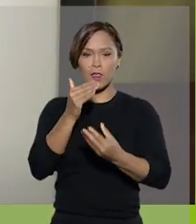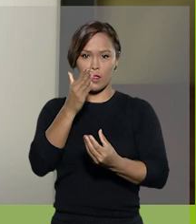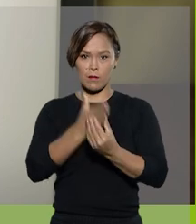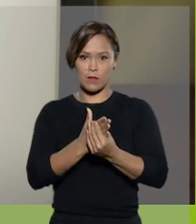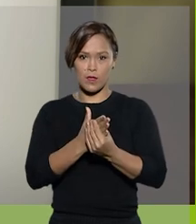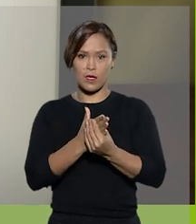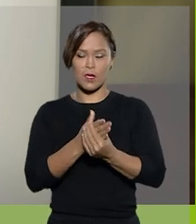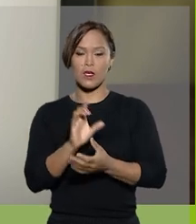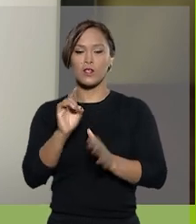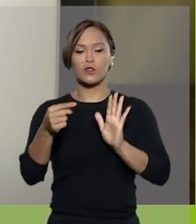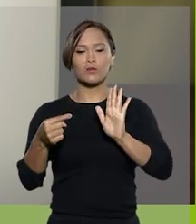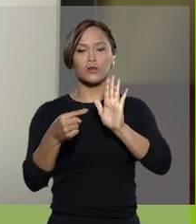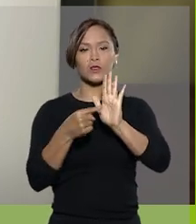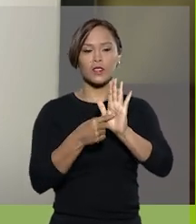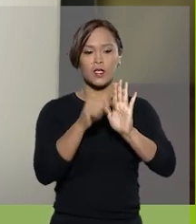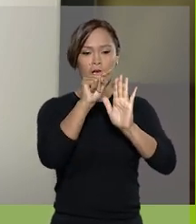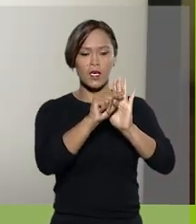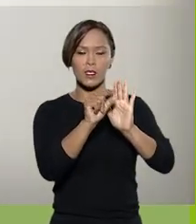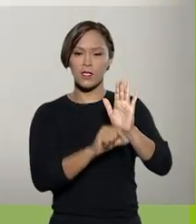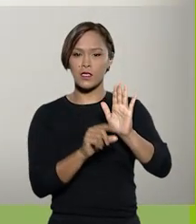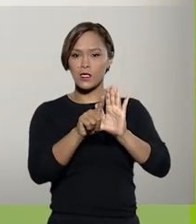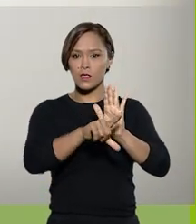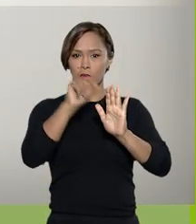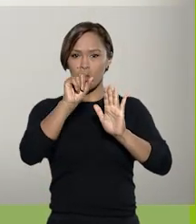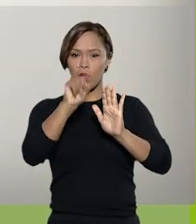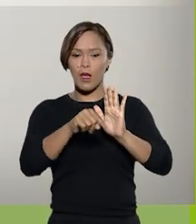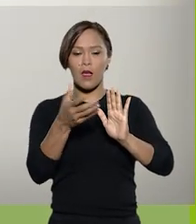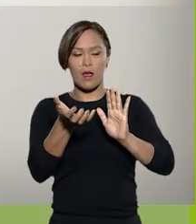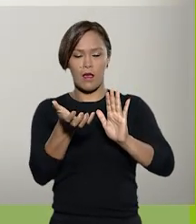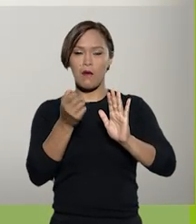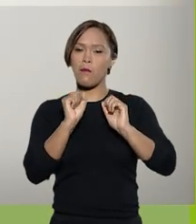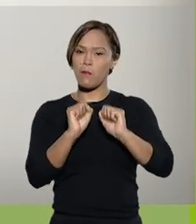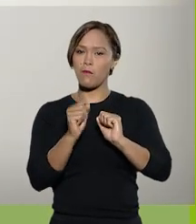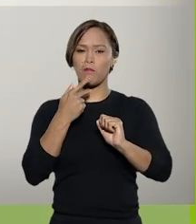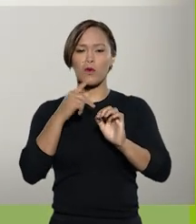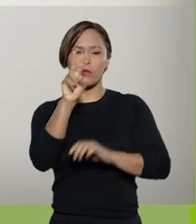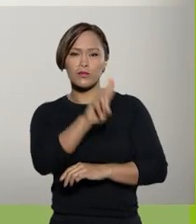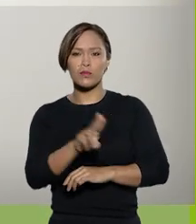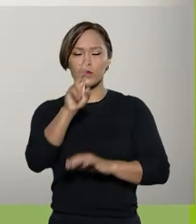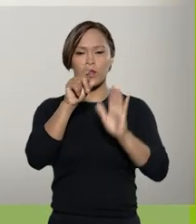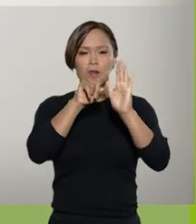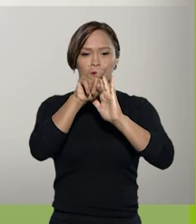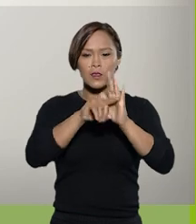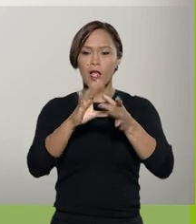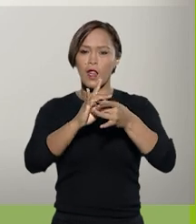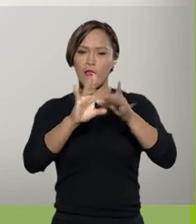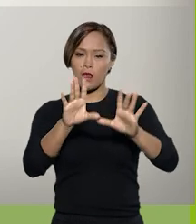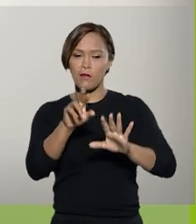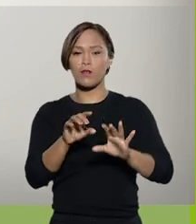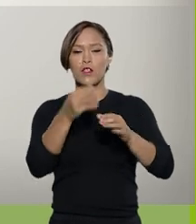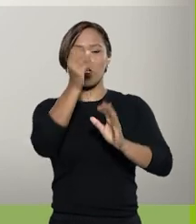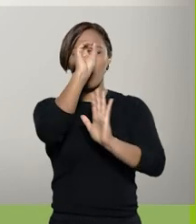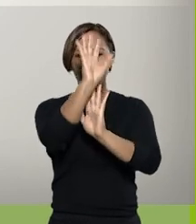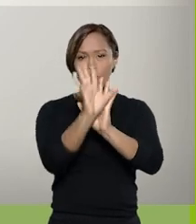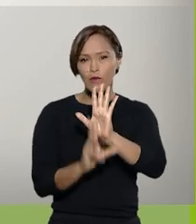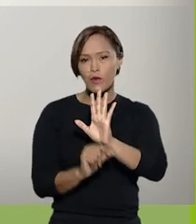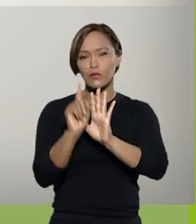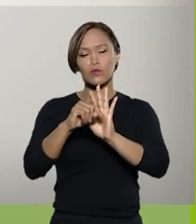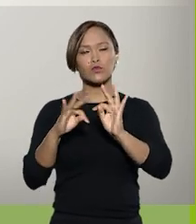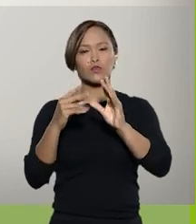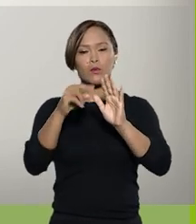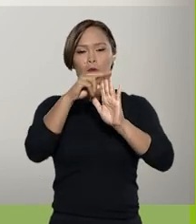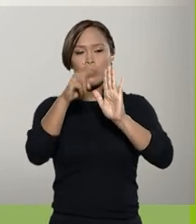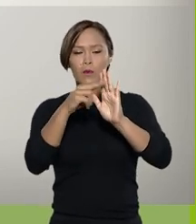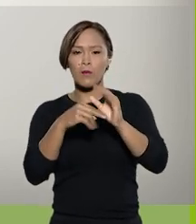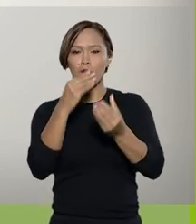processo, basta clicar sobre este ícone. Aqui você pode utilizar o campo de pesquisa livre e os filtros de seleção por tipo